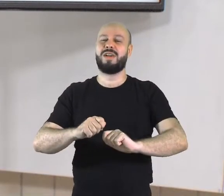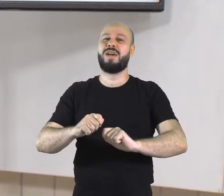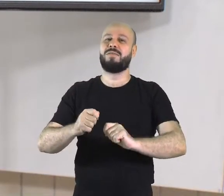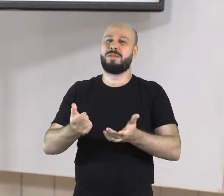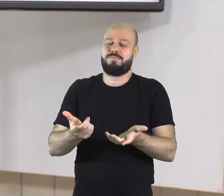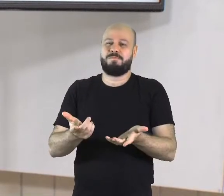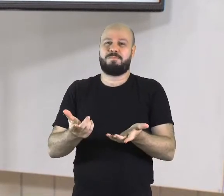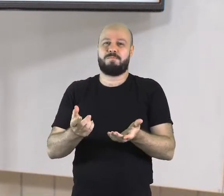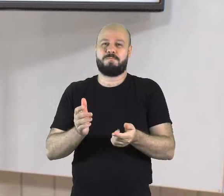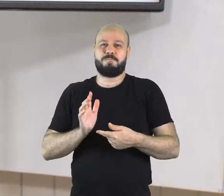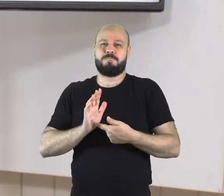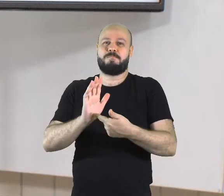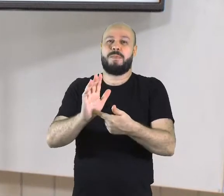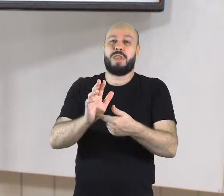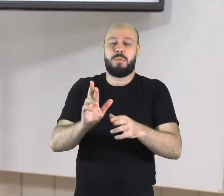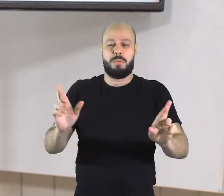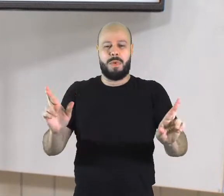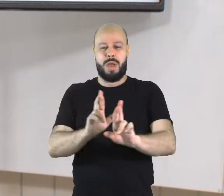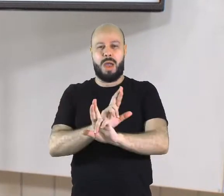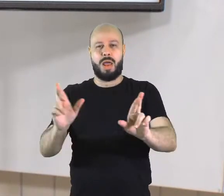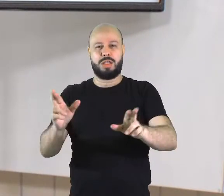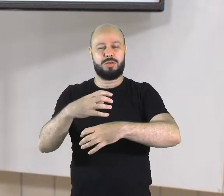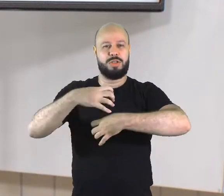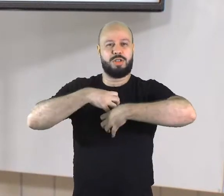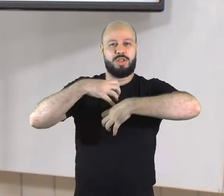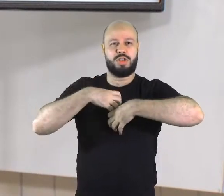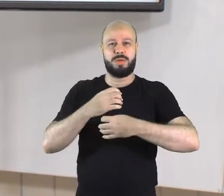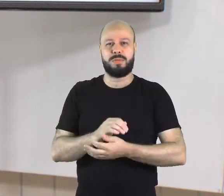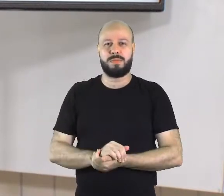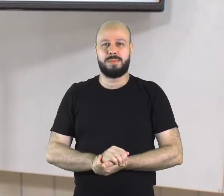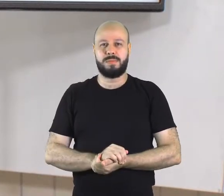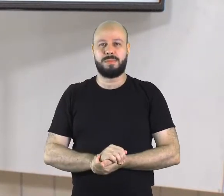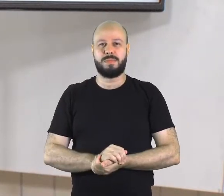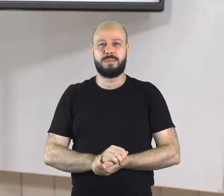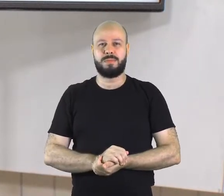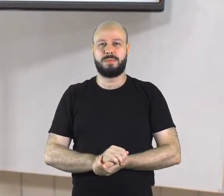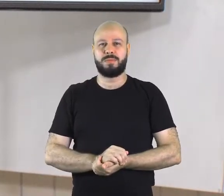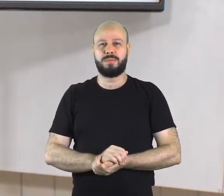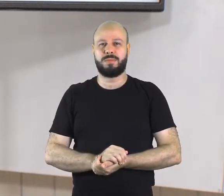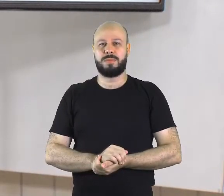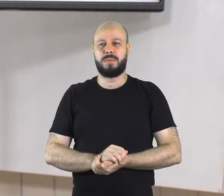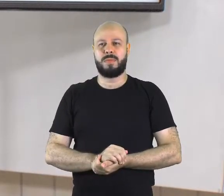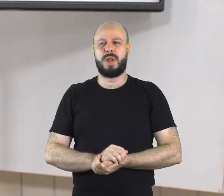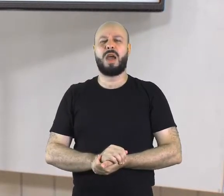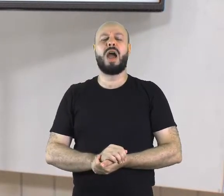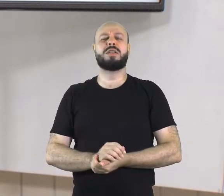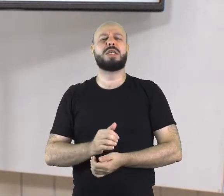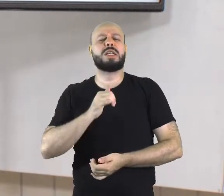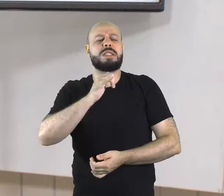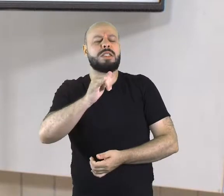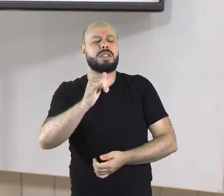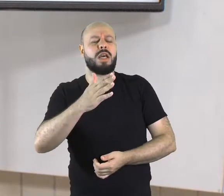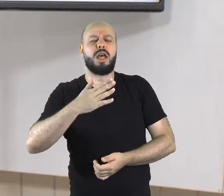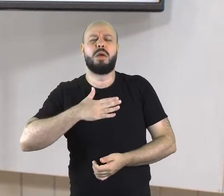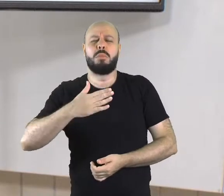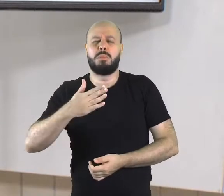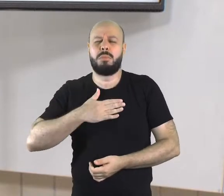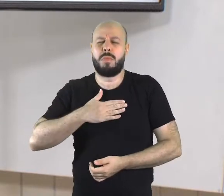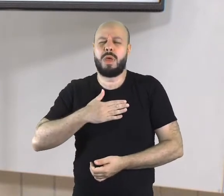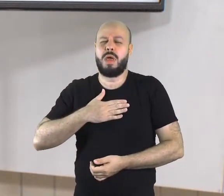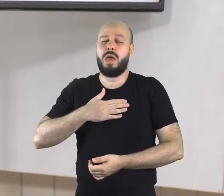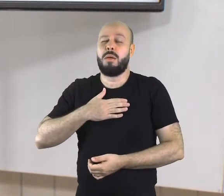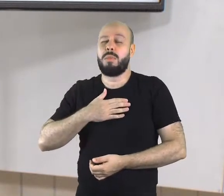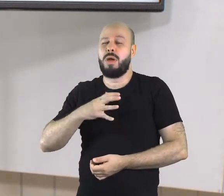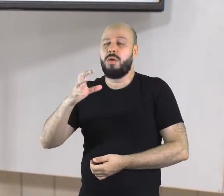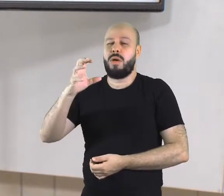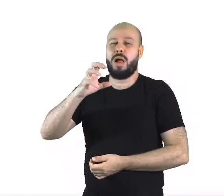estabelece uma relação de sentido. Então aqui, quando ele fala, meu amor é uma caravana de rosas, ele